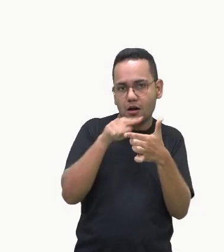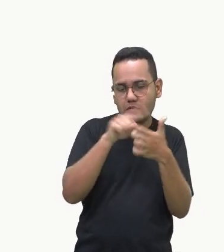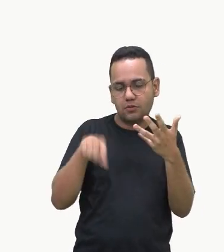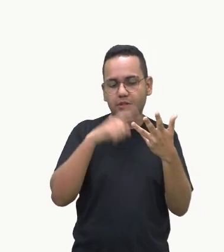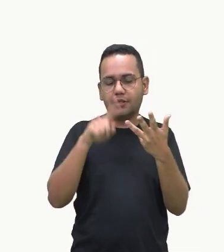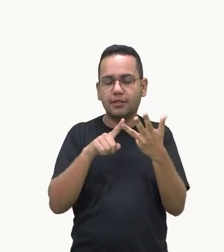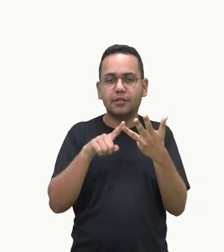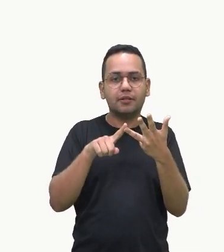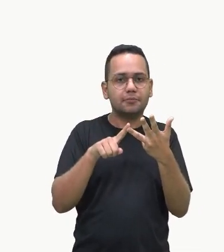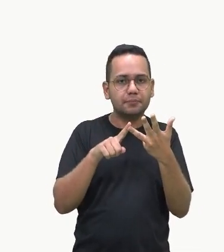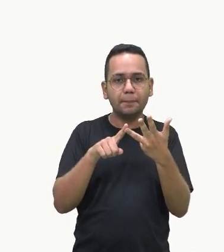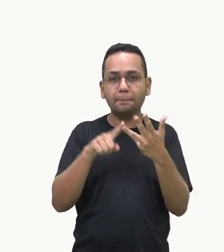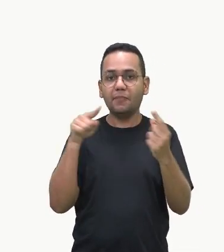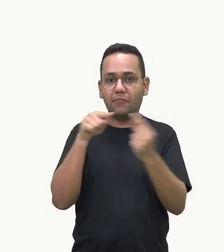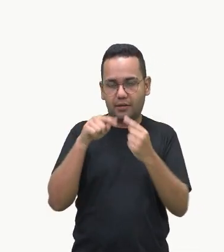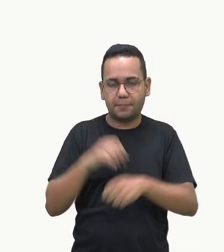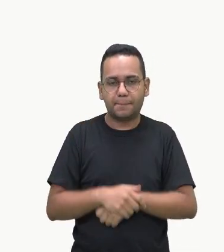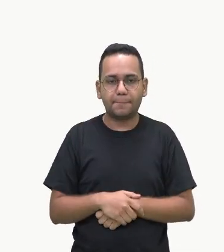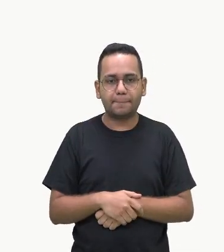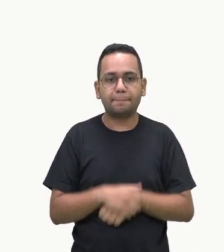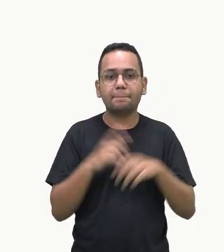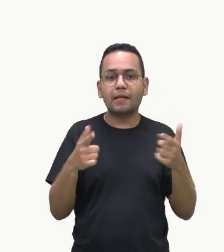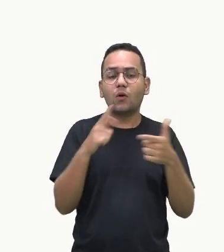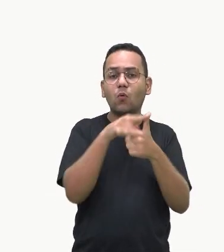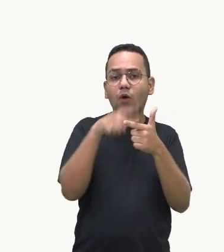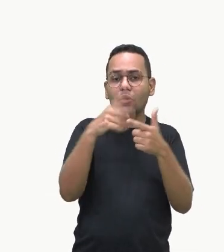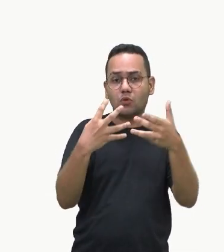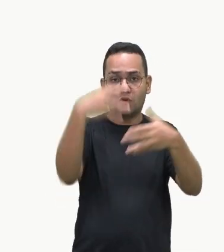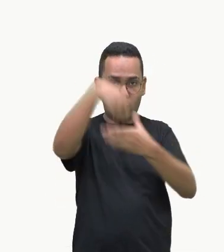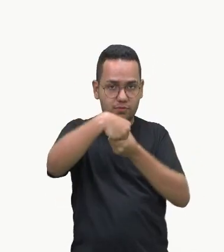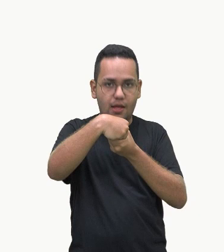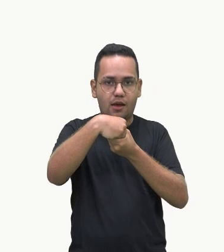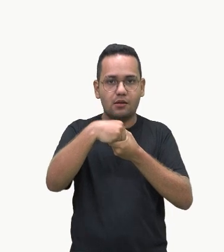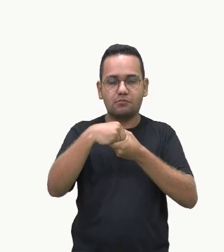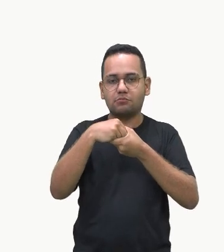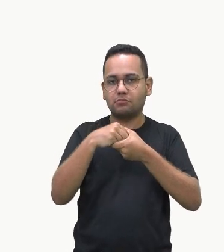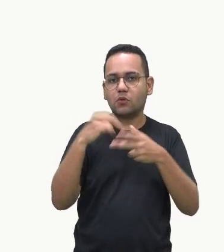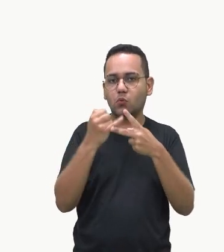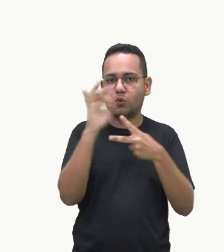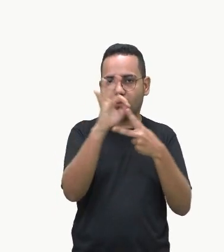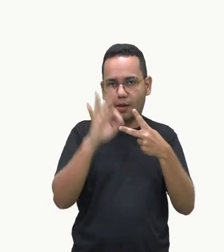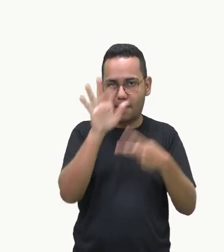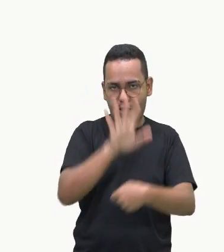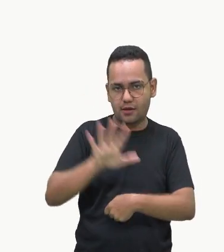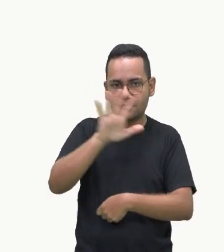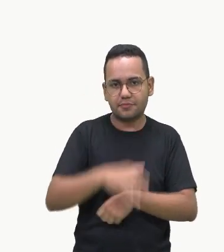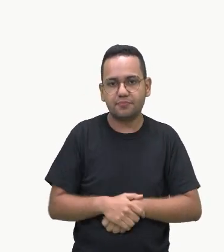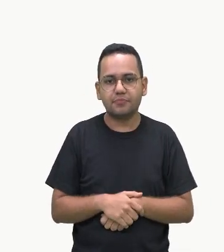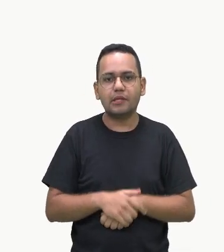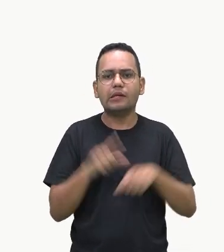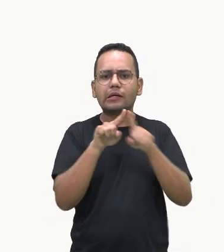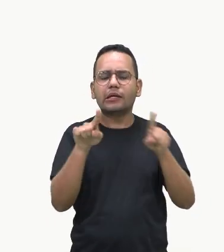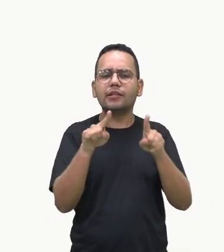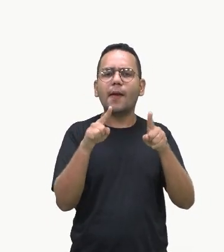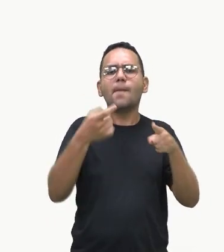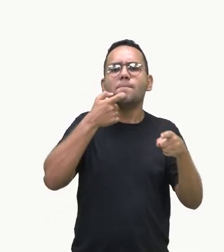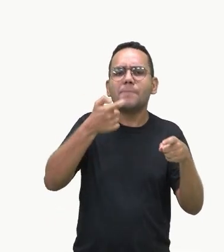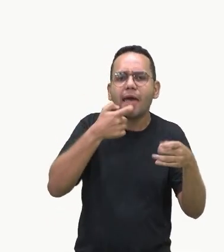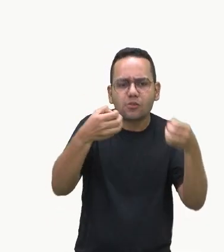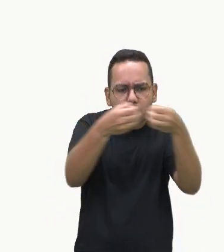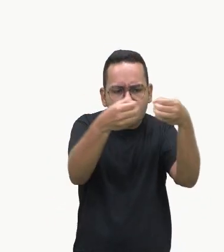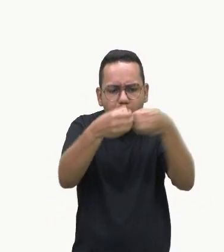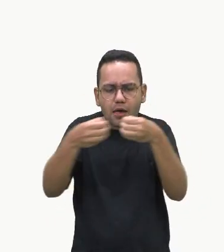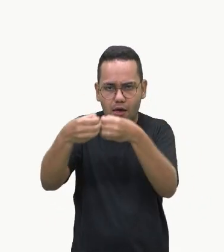tela, são os ângulos formados lá dentro do polígono, tudo bem? Entre os lados adjacentes. Aí talvez você já